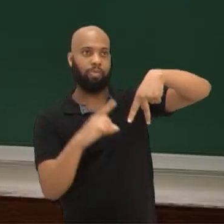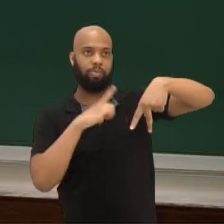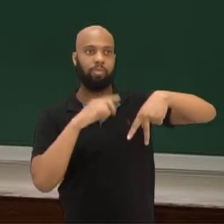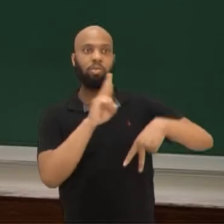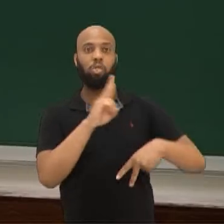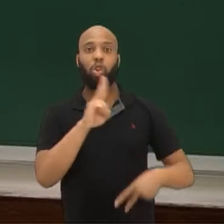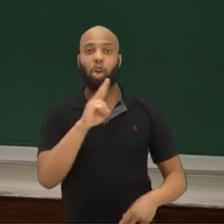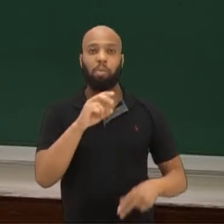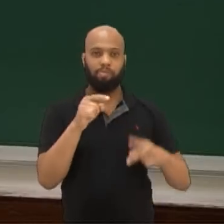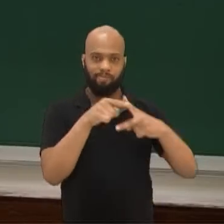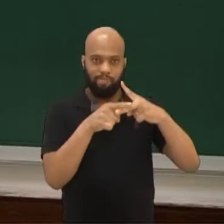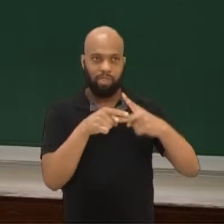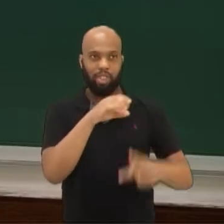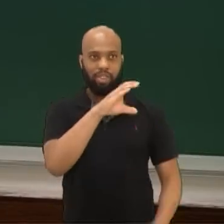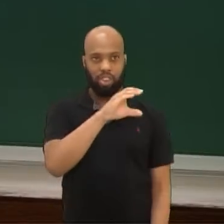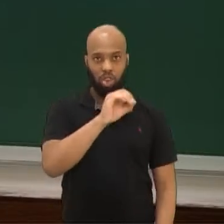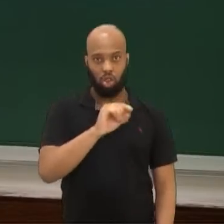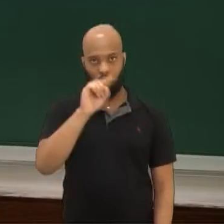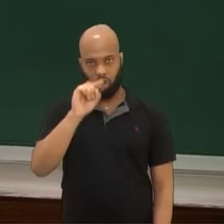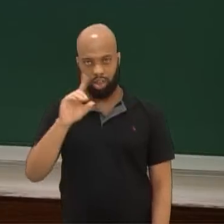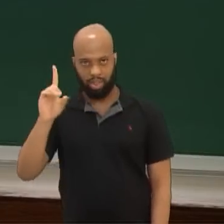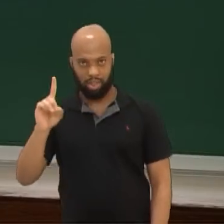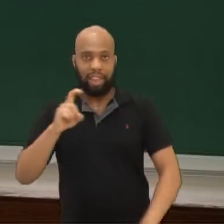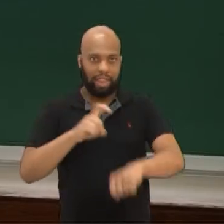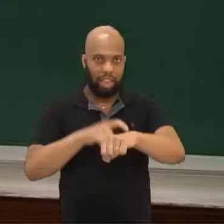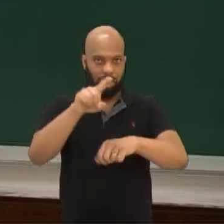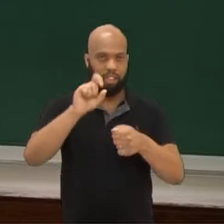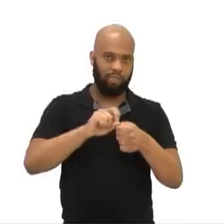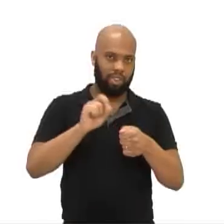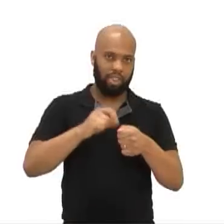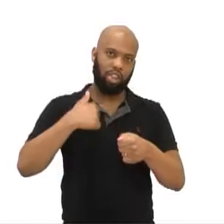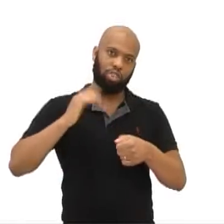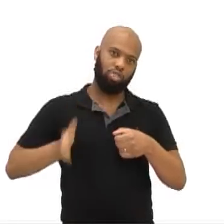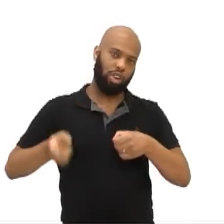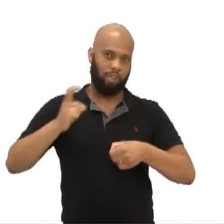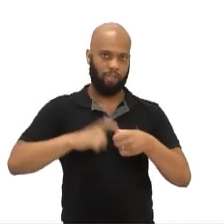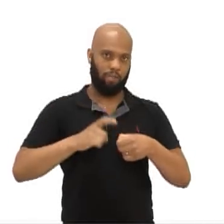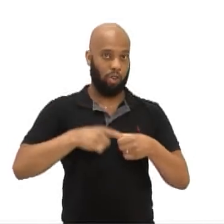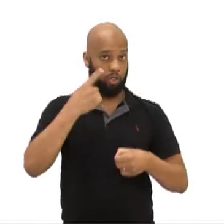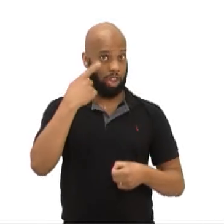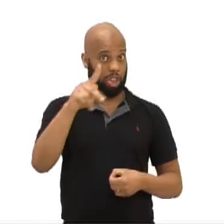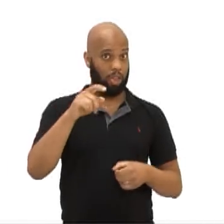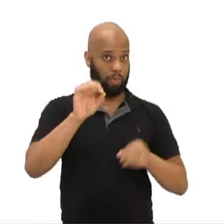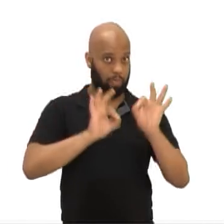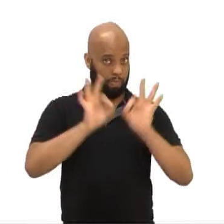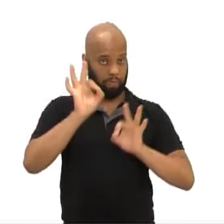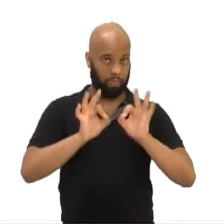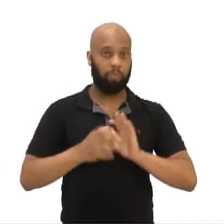ângulo COD, ou ângulo O. Um tempinho para vocês registrarem e realizar as medidas aí.